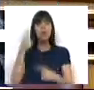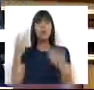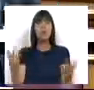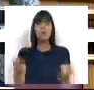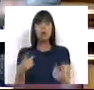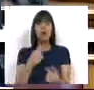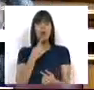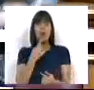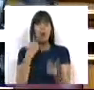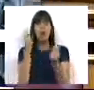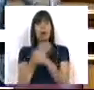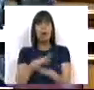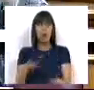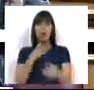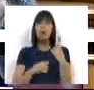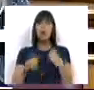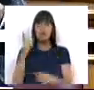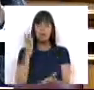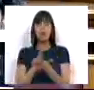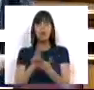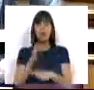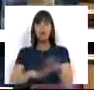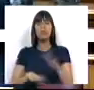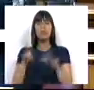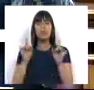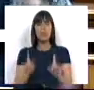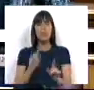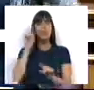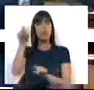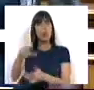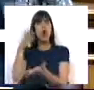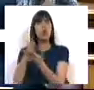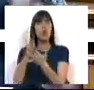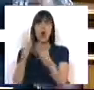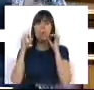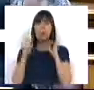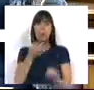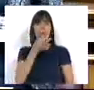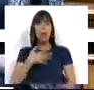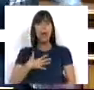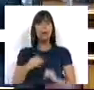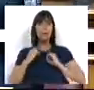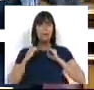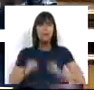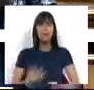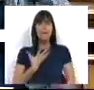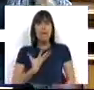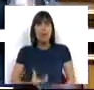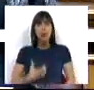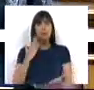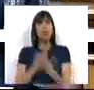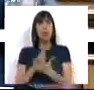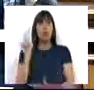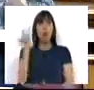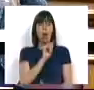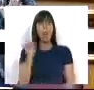que havia muitas crianças, denúncias que as escolas nos faziam, a chegar às escolas sem ter o pequeno almoço tomado, com fome nas